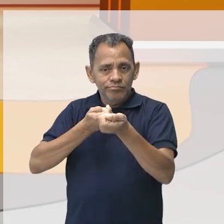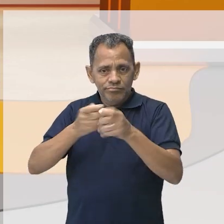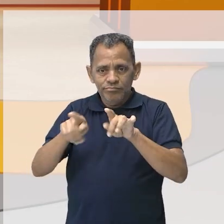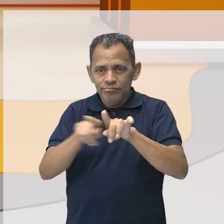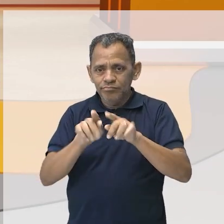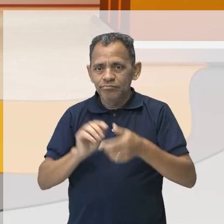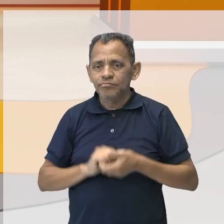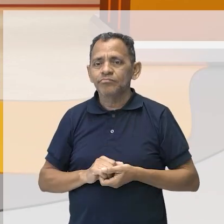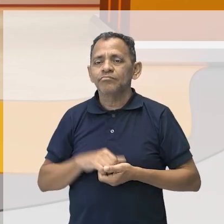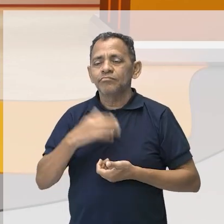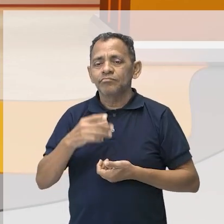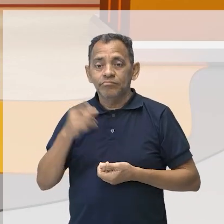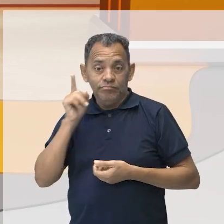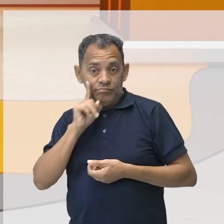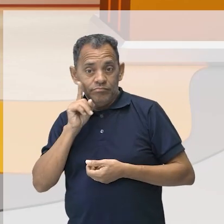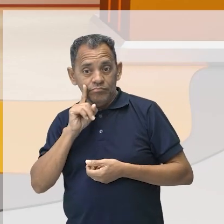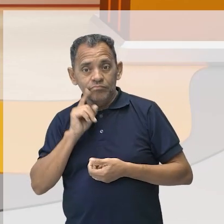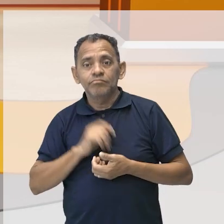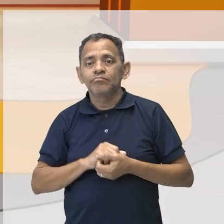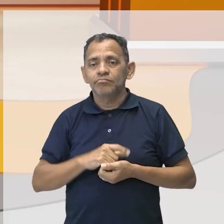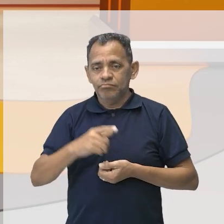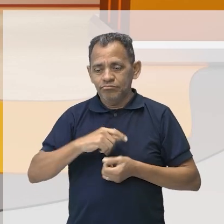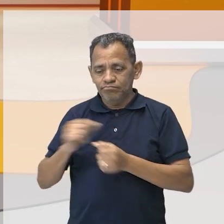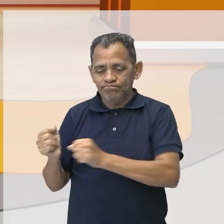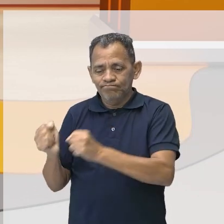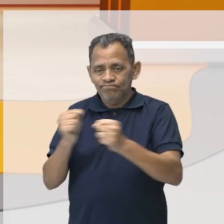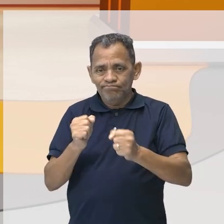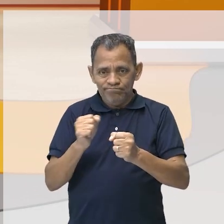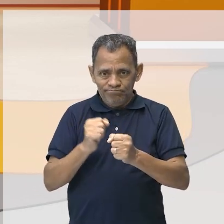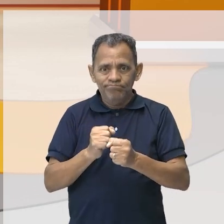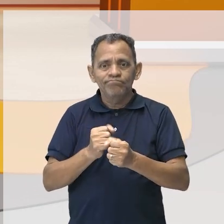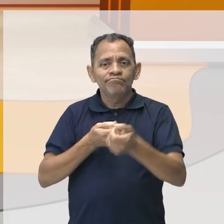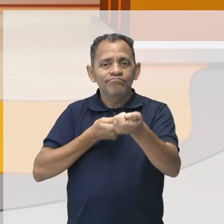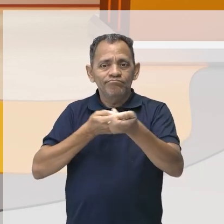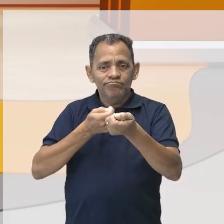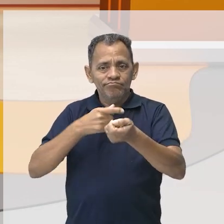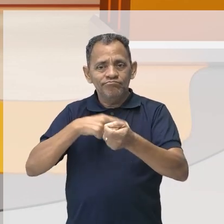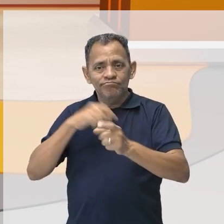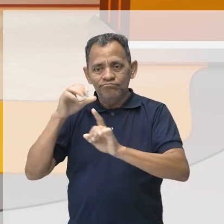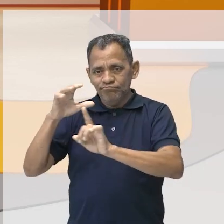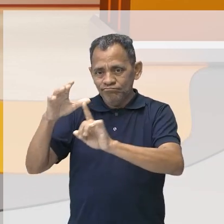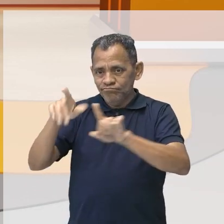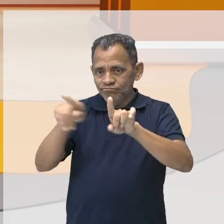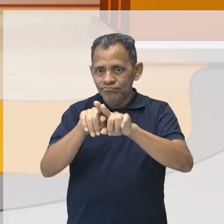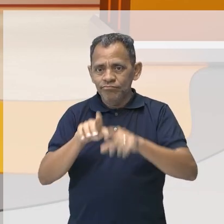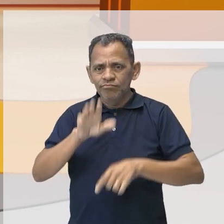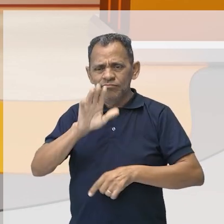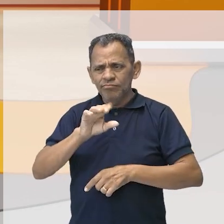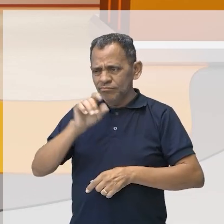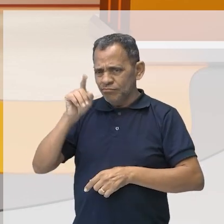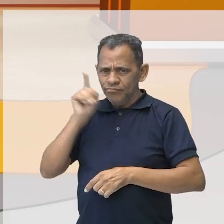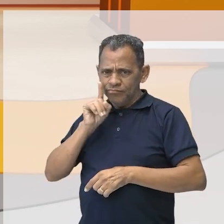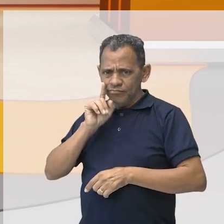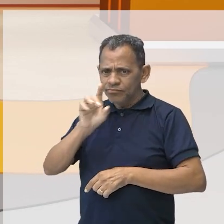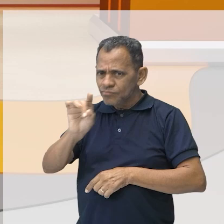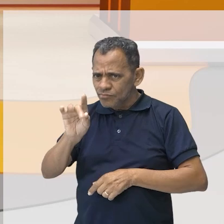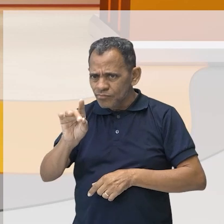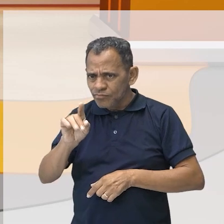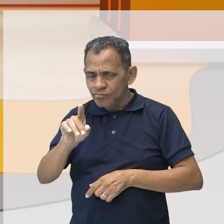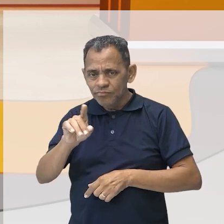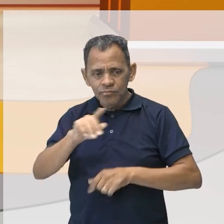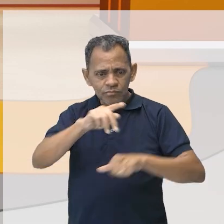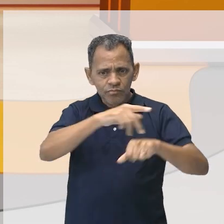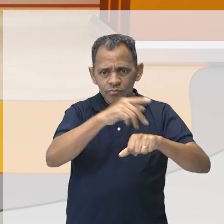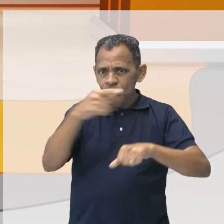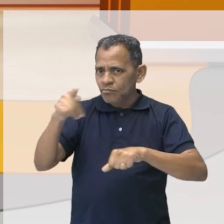Estados Unidos vai ser uma grande potência hegemônica, mas será que só vai ser os Estados Unidos? Não vai existir outros países com